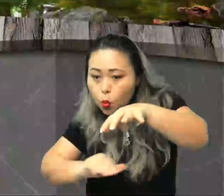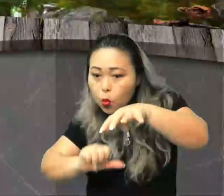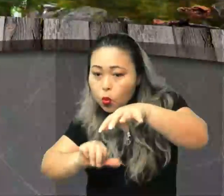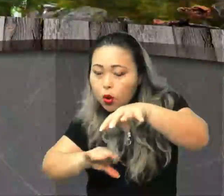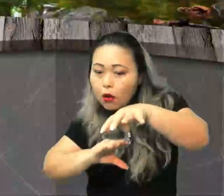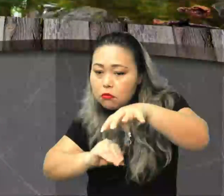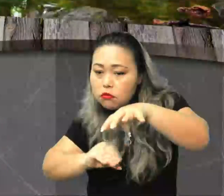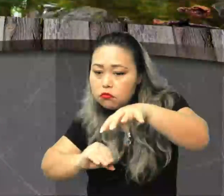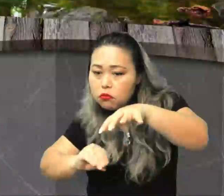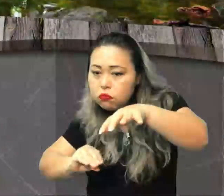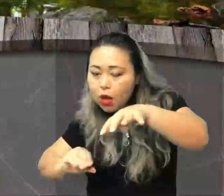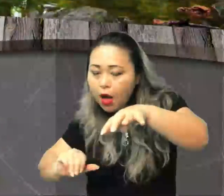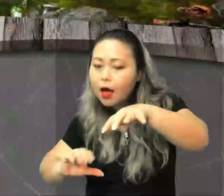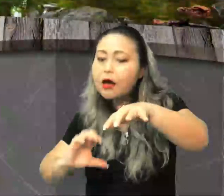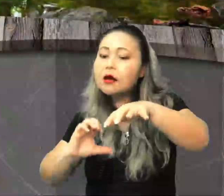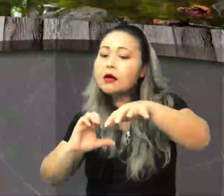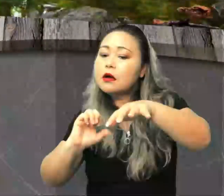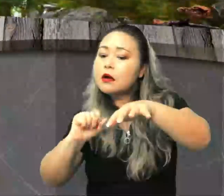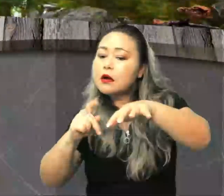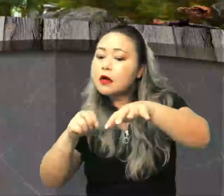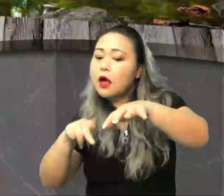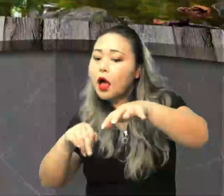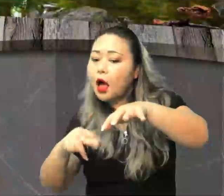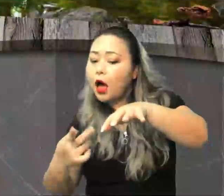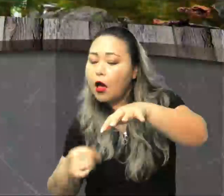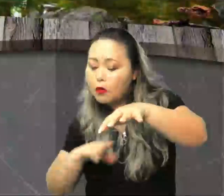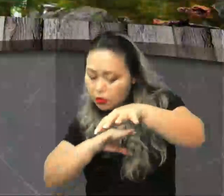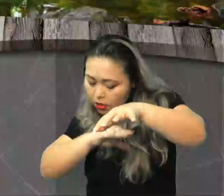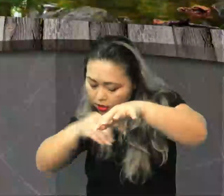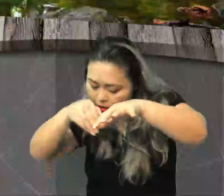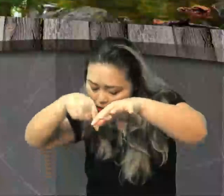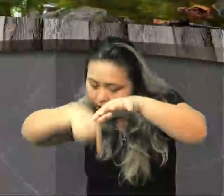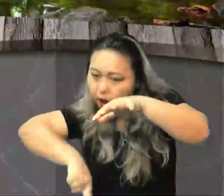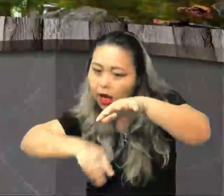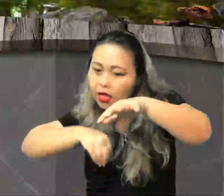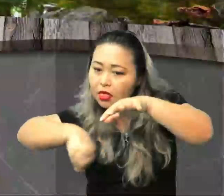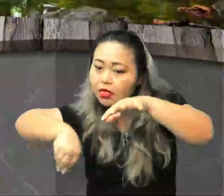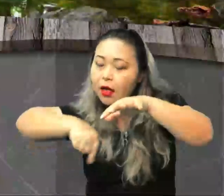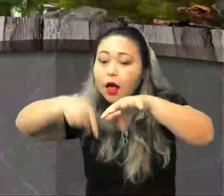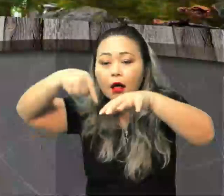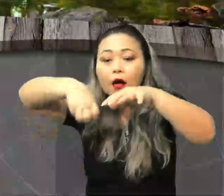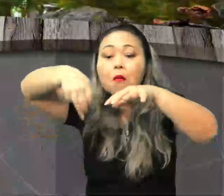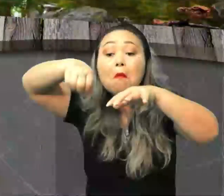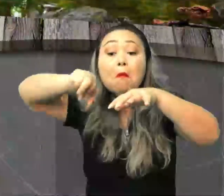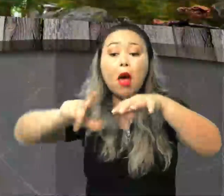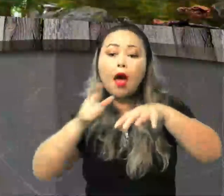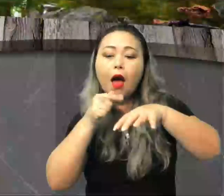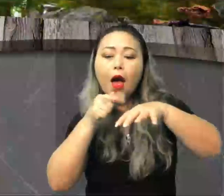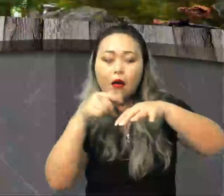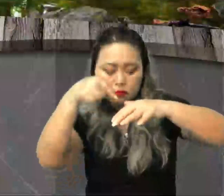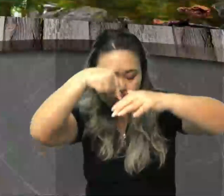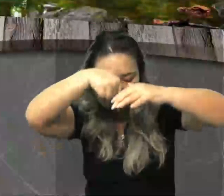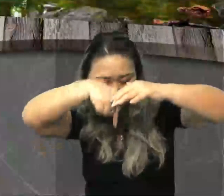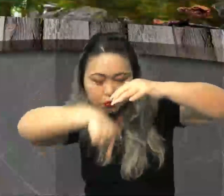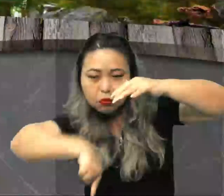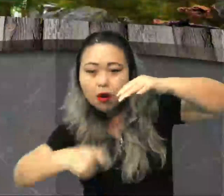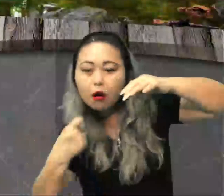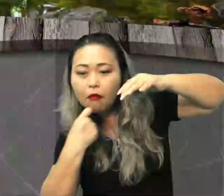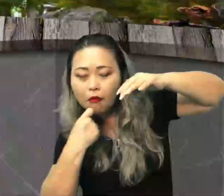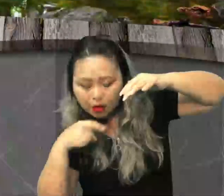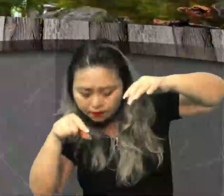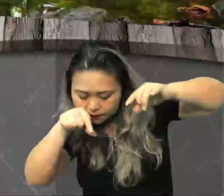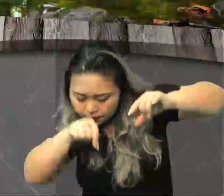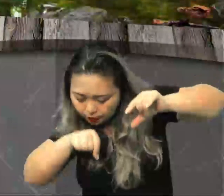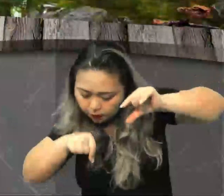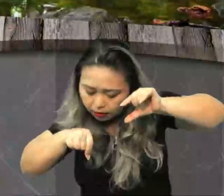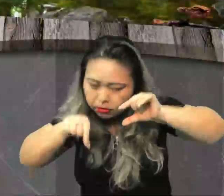as esponjas. Aqueles que vão estar mais enterrados, né? Nesses ambientes. Existem muitos peixes que vão ficar